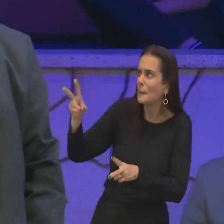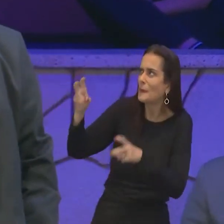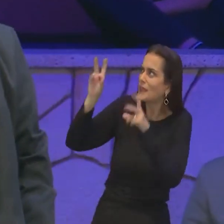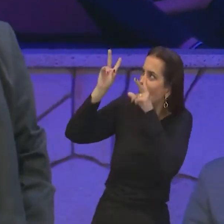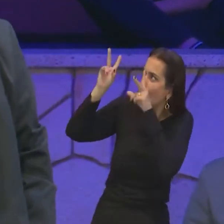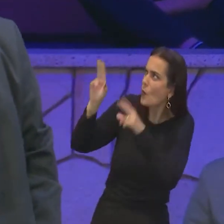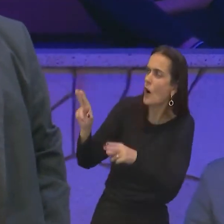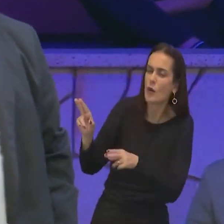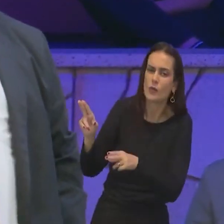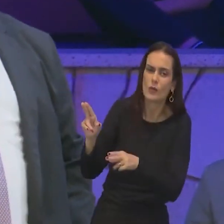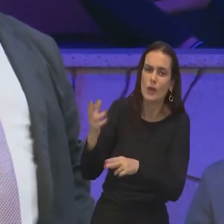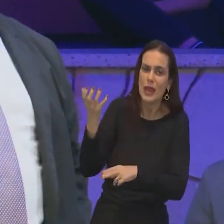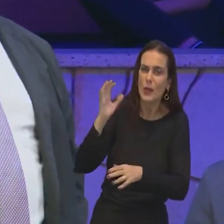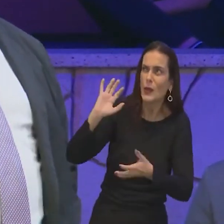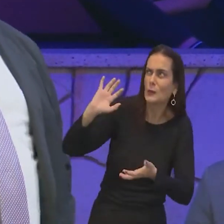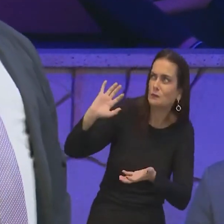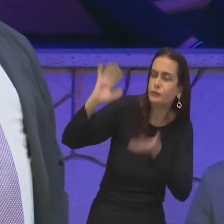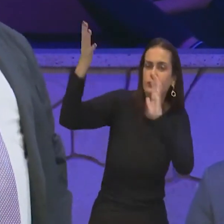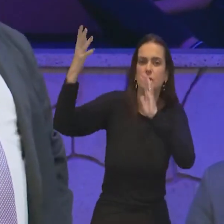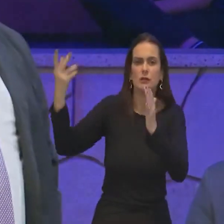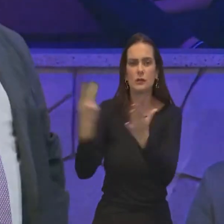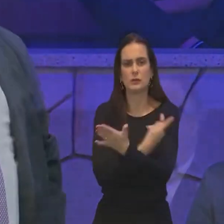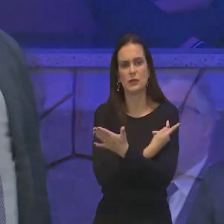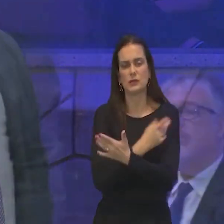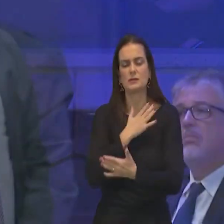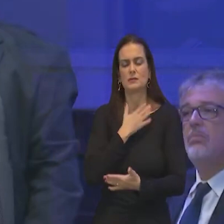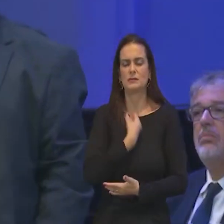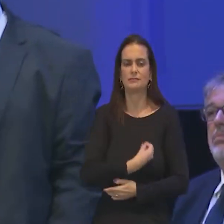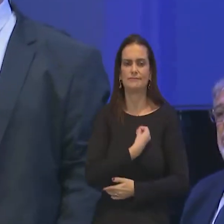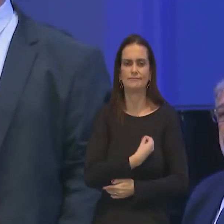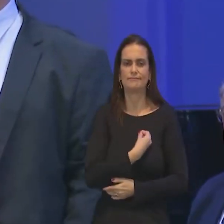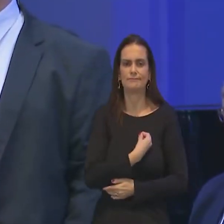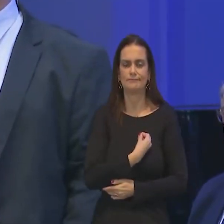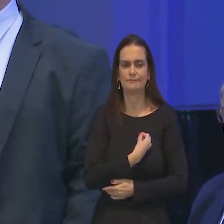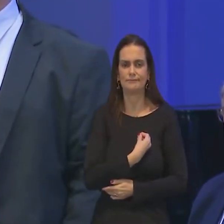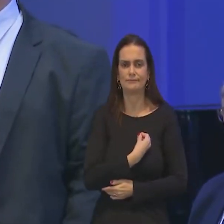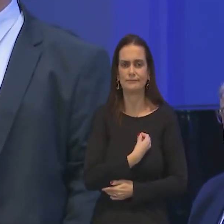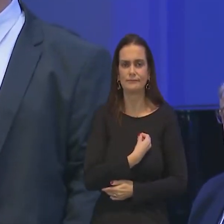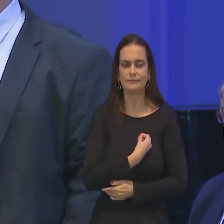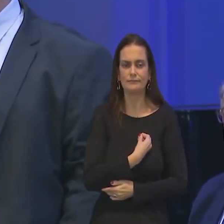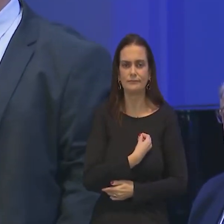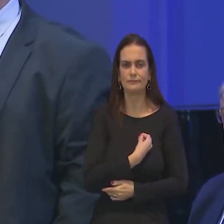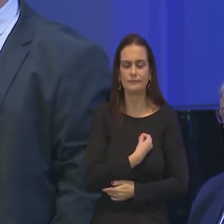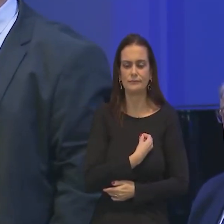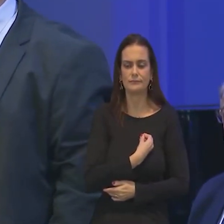quero que algo extraordinário aconteça na minha vida, na minha vida.